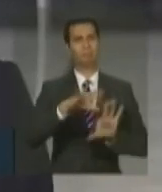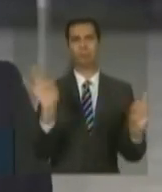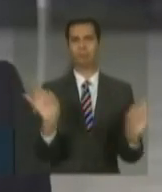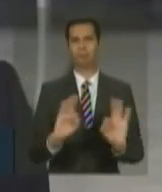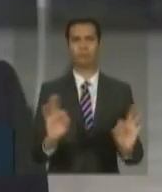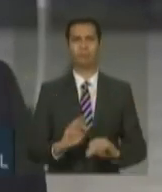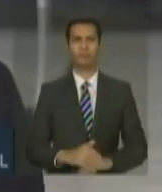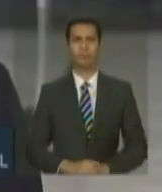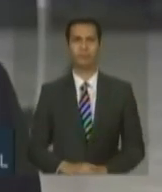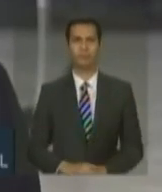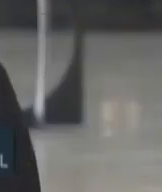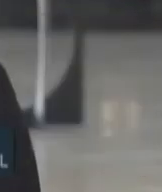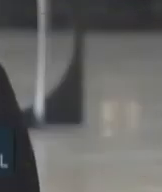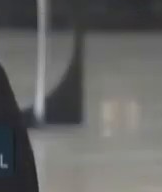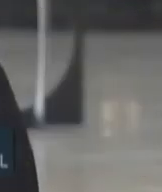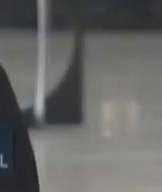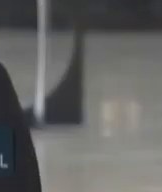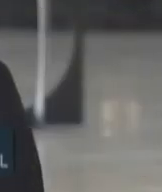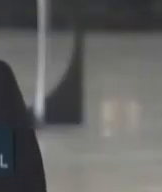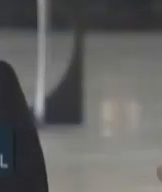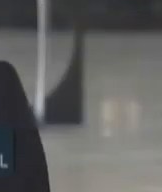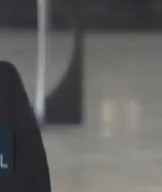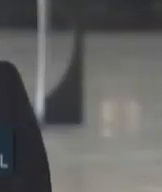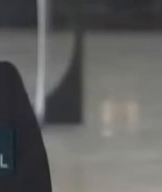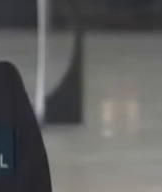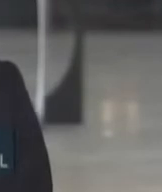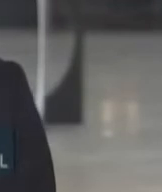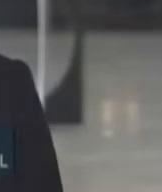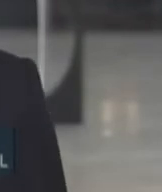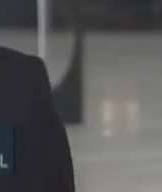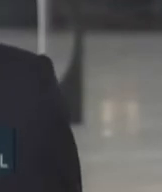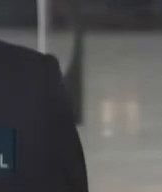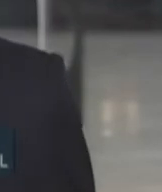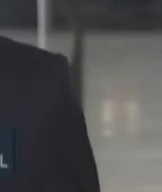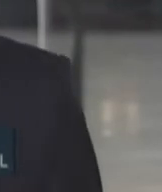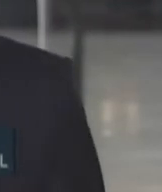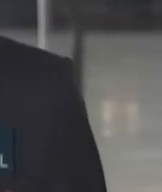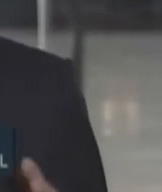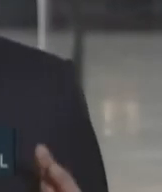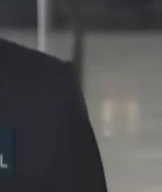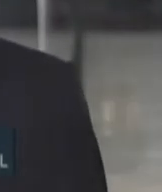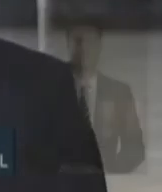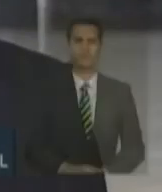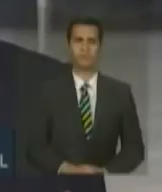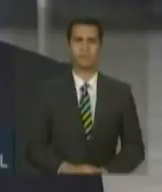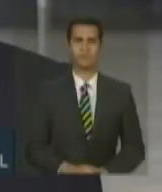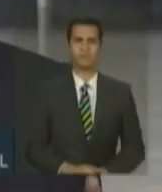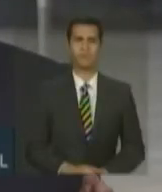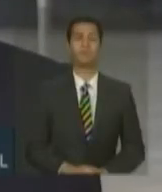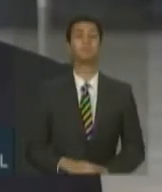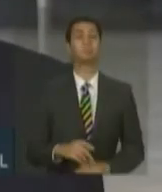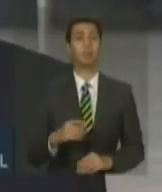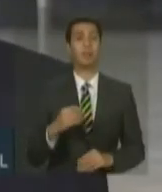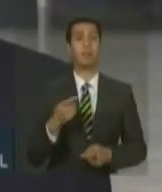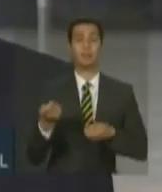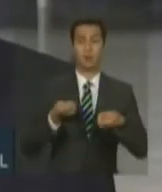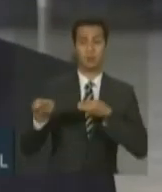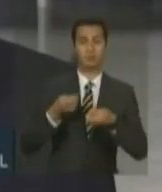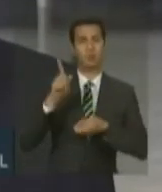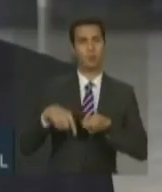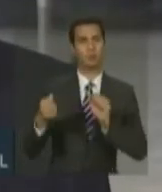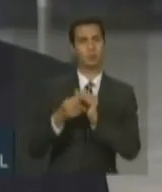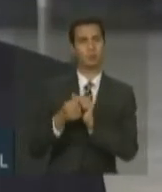estamos falando, essa fábrica como parceiro internacional, só com a Foxconn? É a negociação é com a Foxconn.